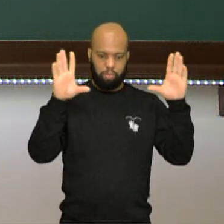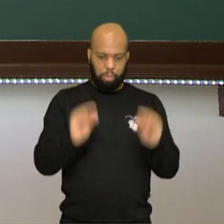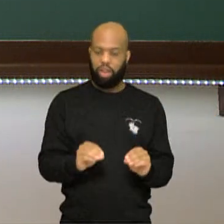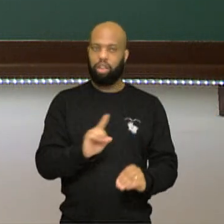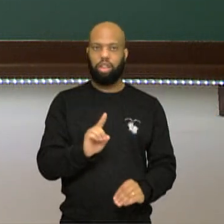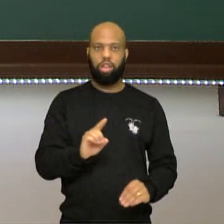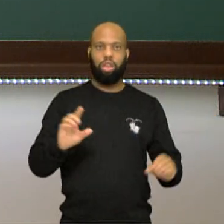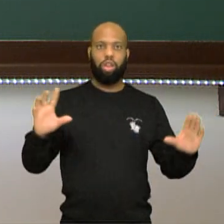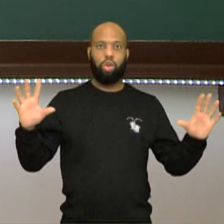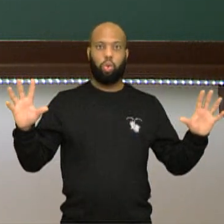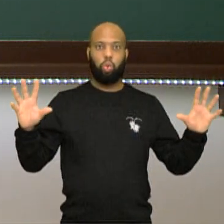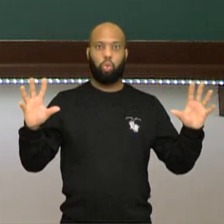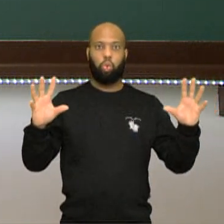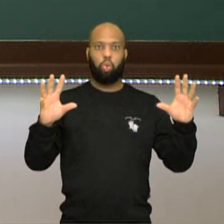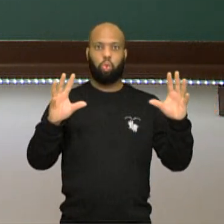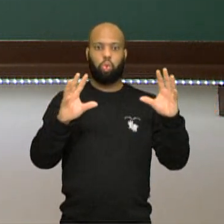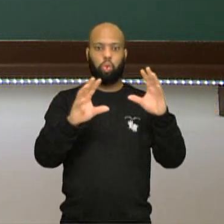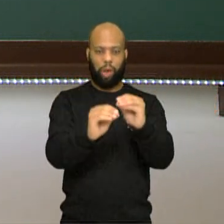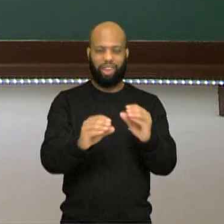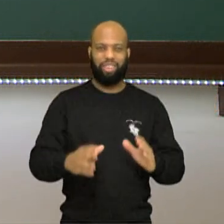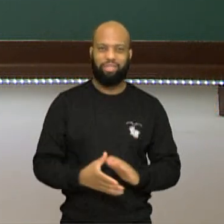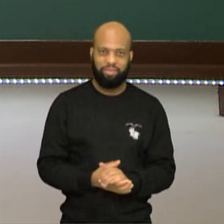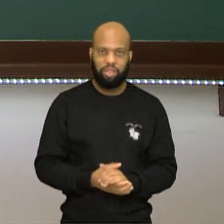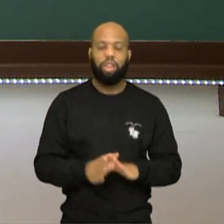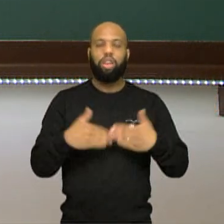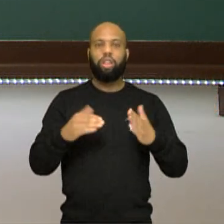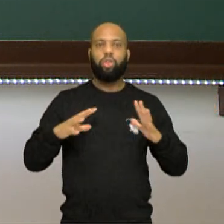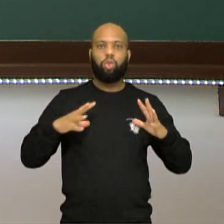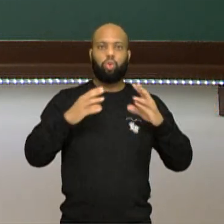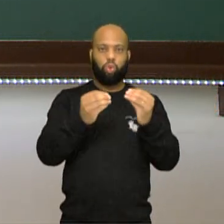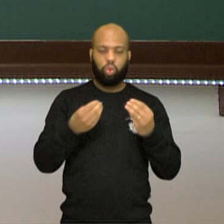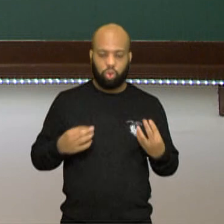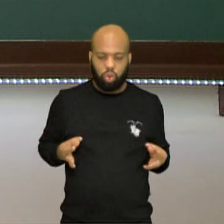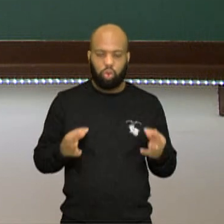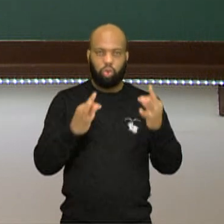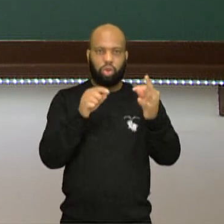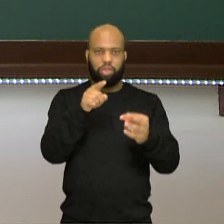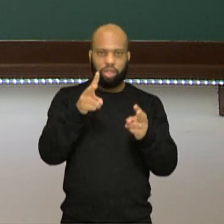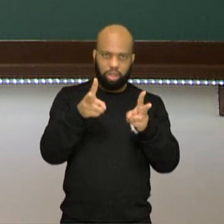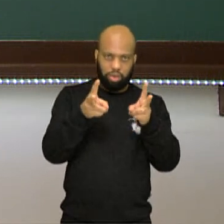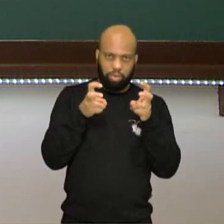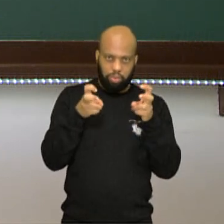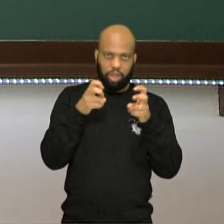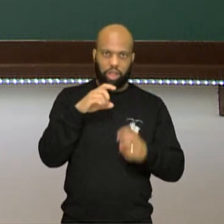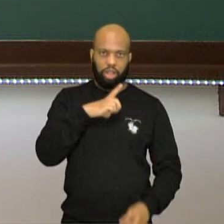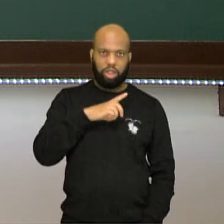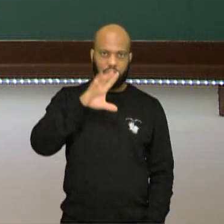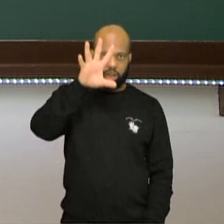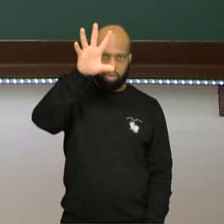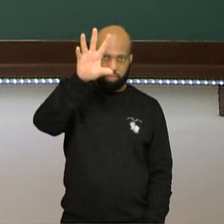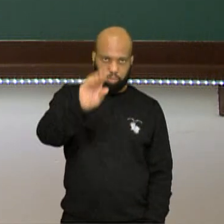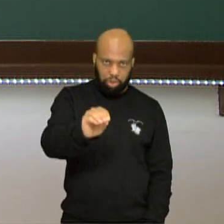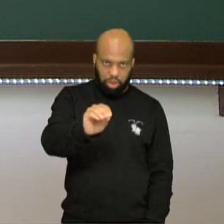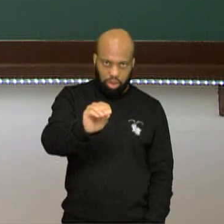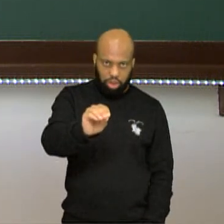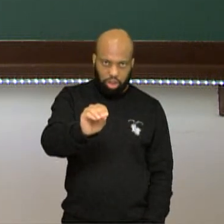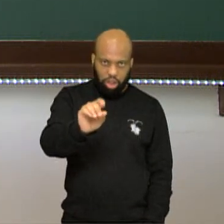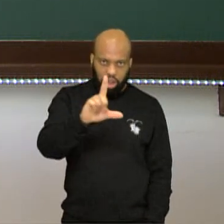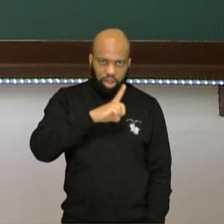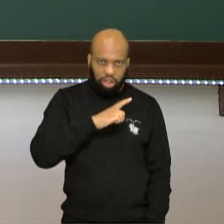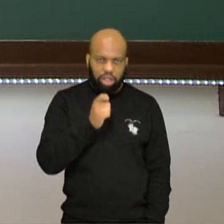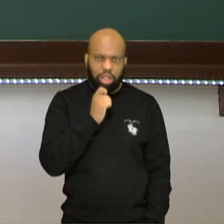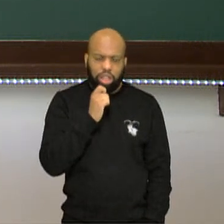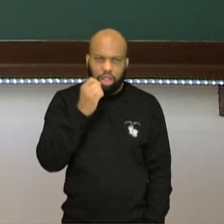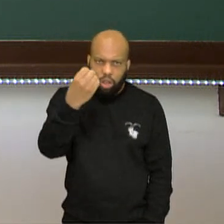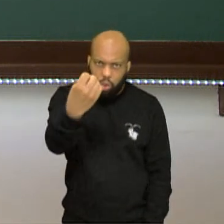apagar, Todo componente eletrônico que você perceber, e quando você desliga a luzinha ainda fica acesa por um tempo, é que